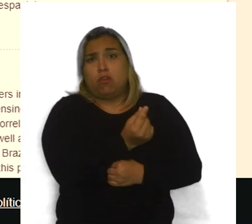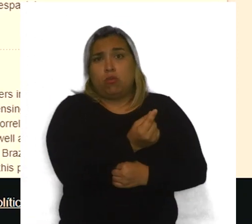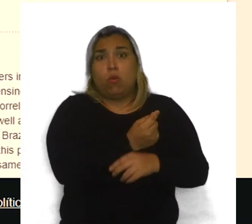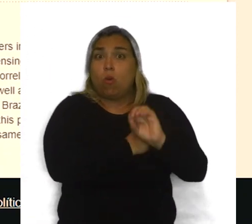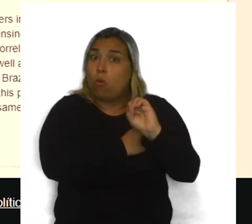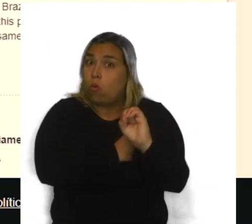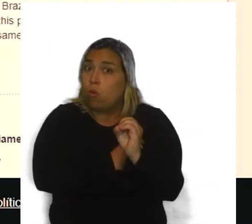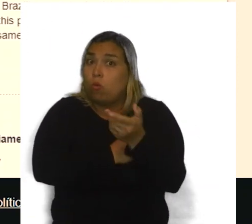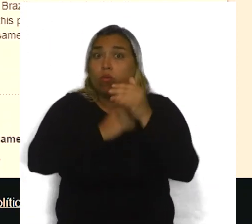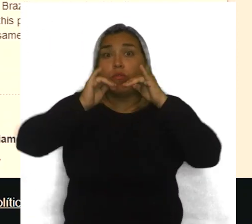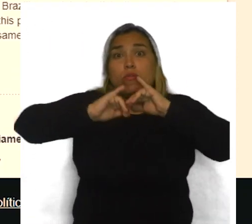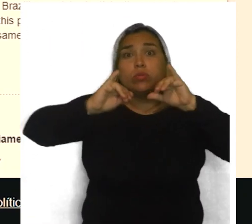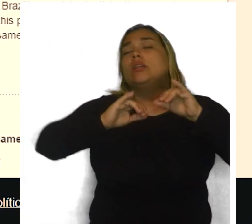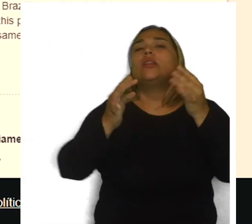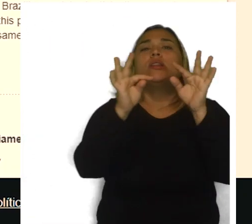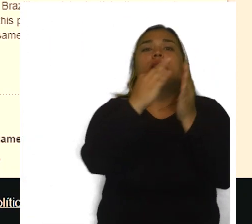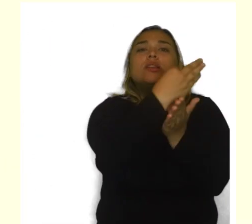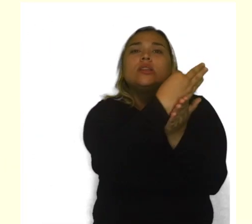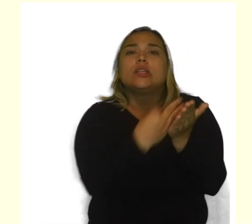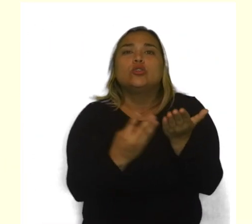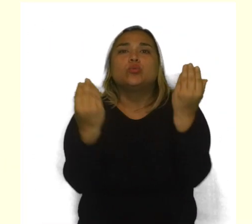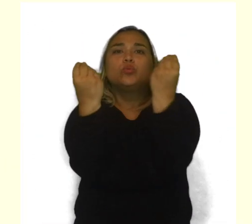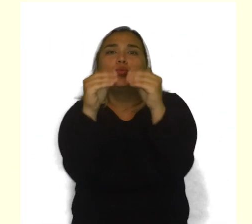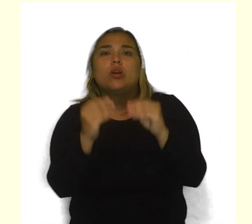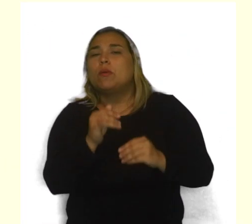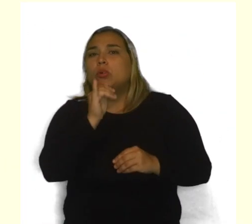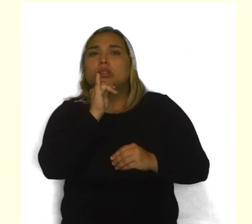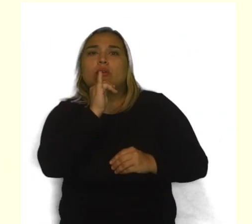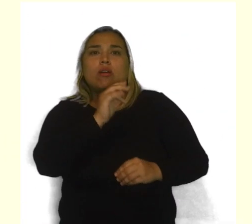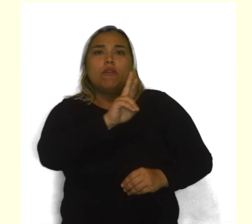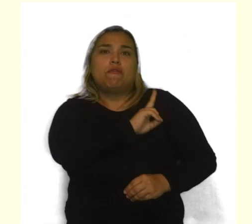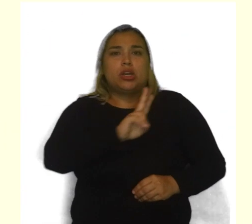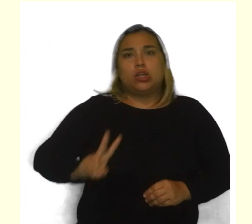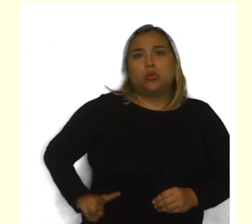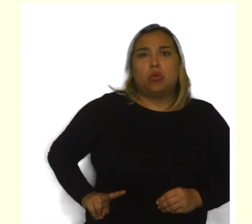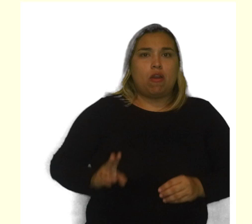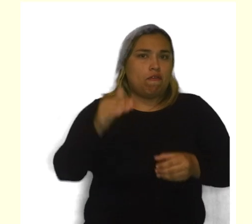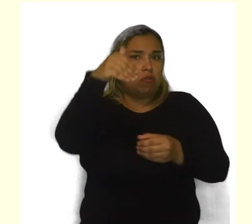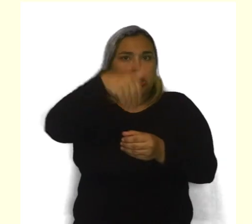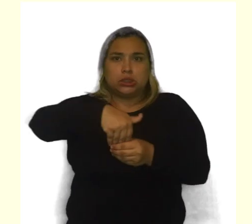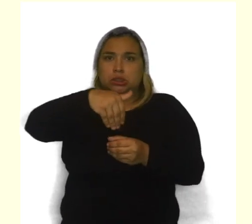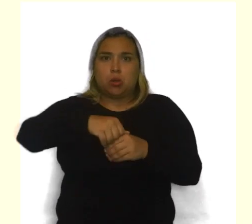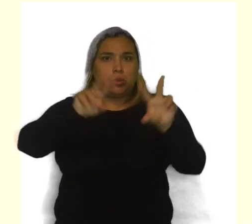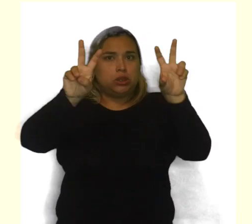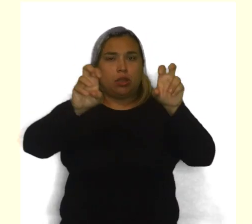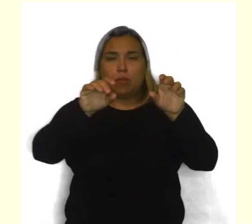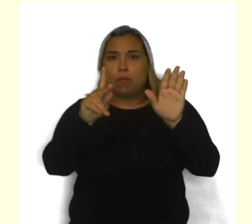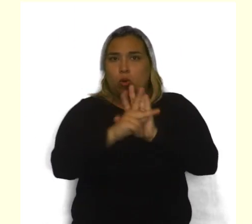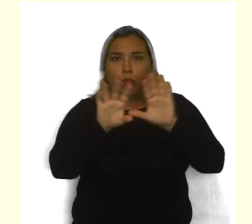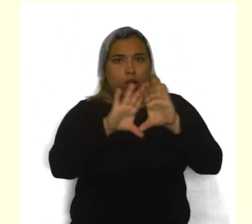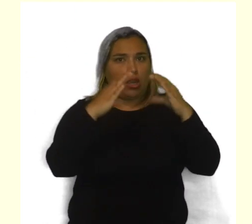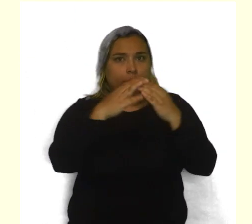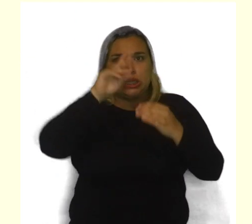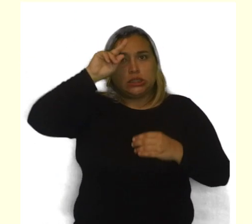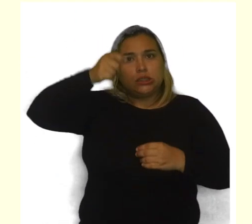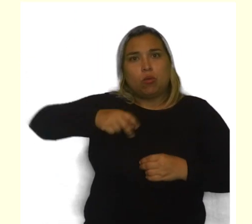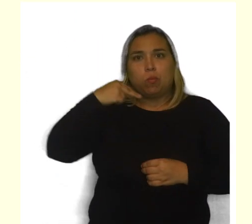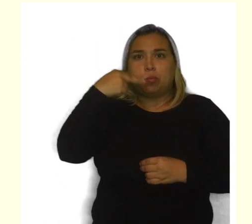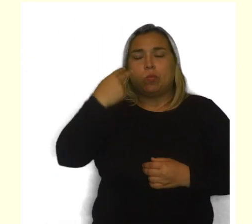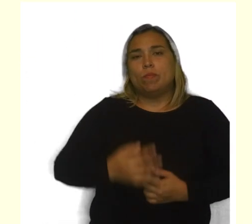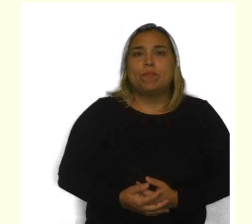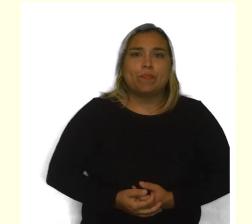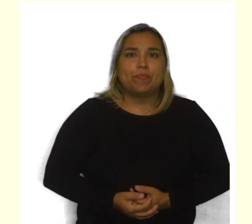uma informação de texto, como a votação de uma vereadora ou vereador em determinado tema na Câmara Municipal. Ao reunir